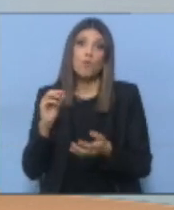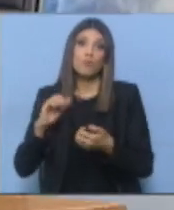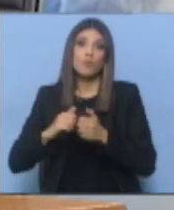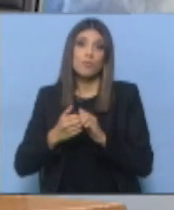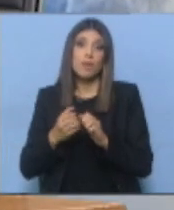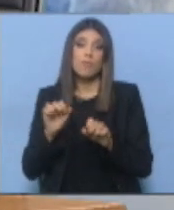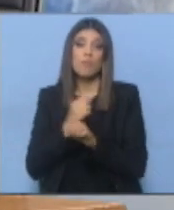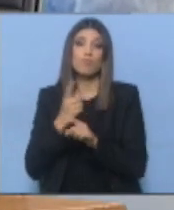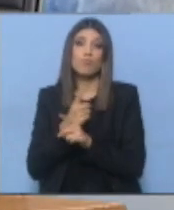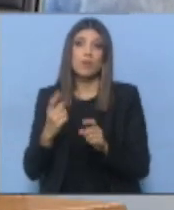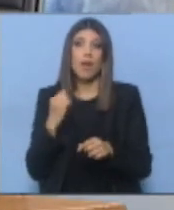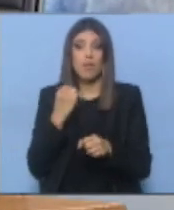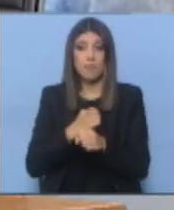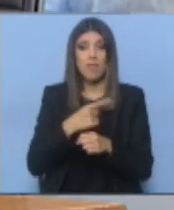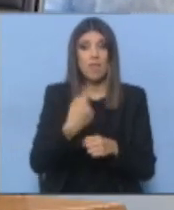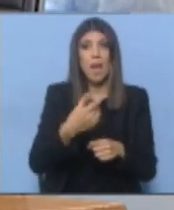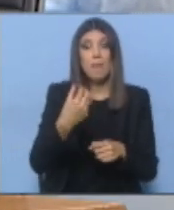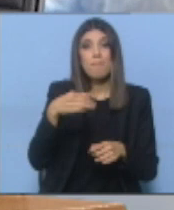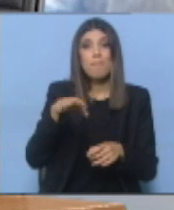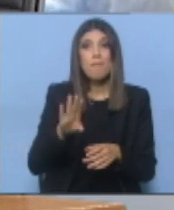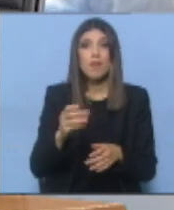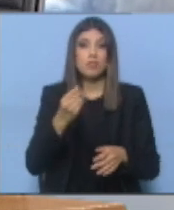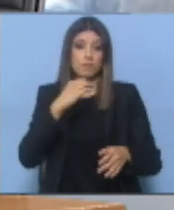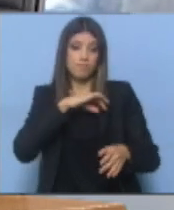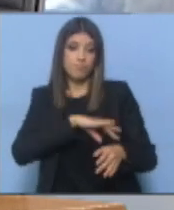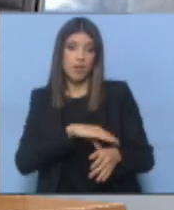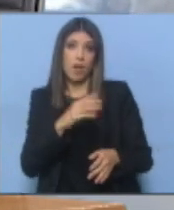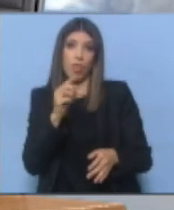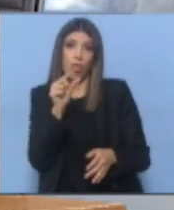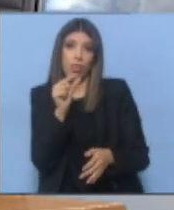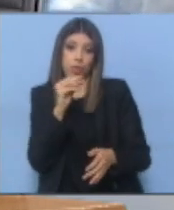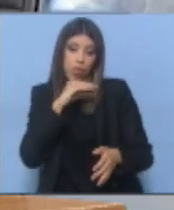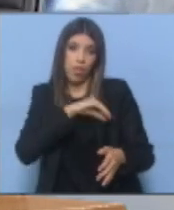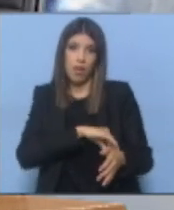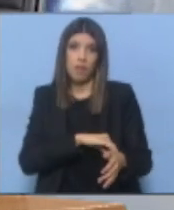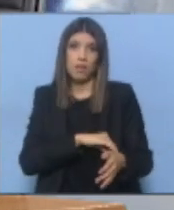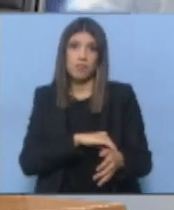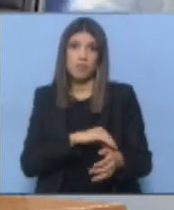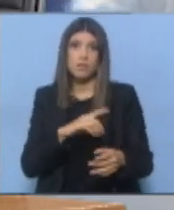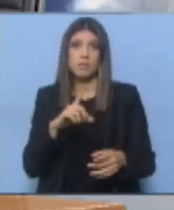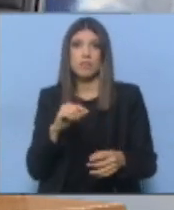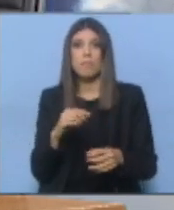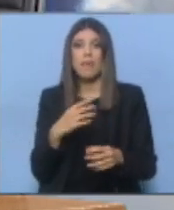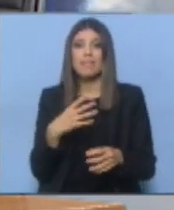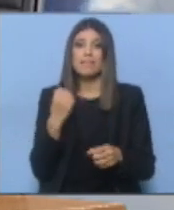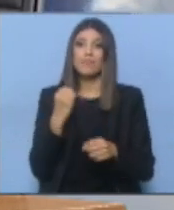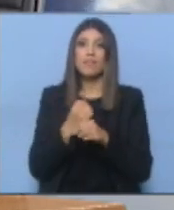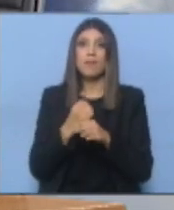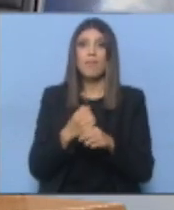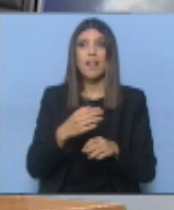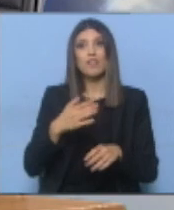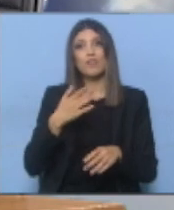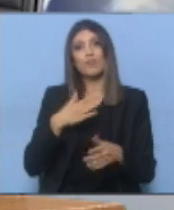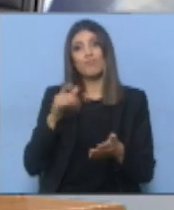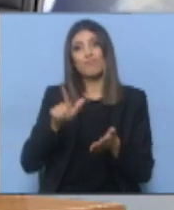nível de contratos de trabalho. Sim, de facto, a precariedade laboral também é um aspecto preocupante, mas até face